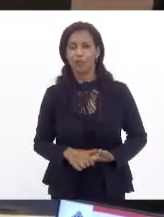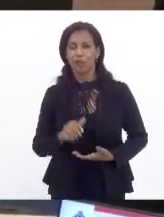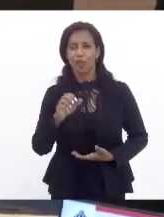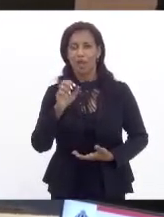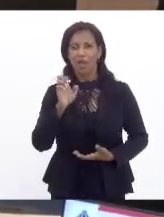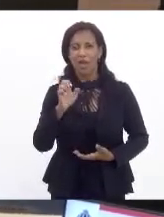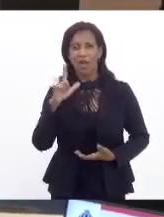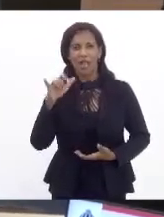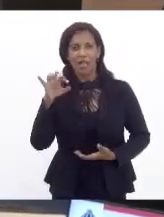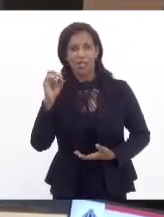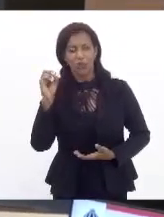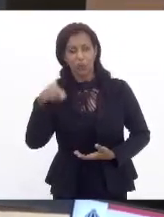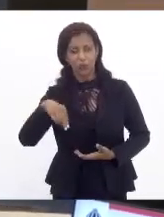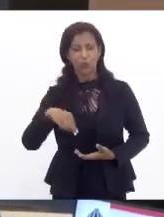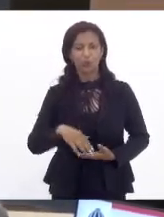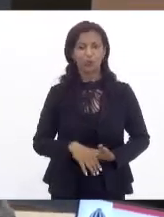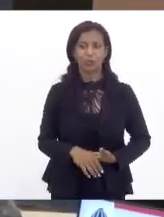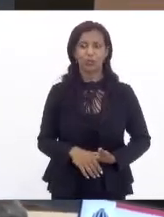Ellington,